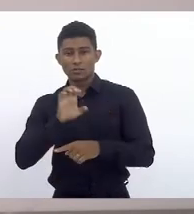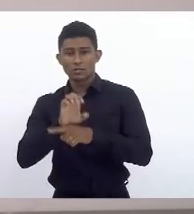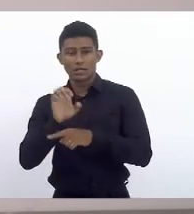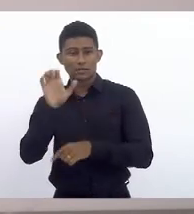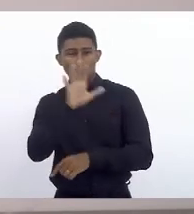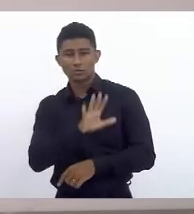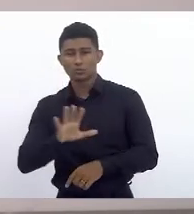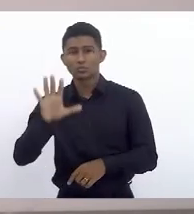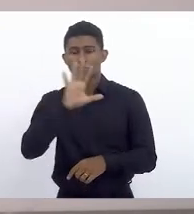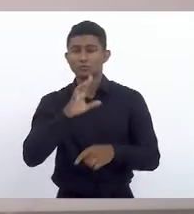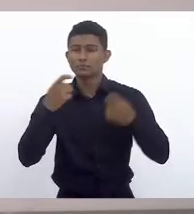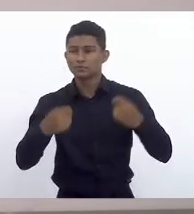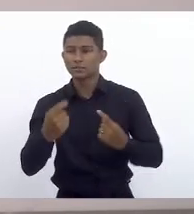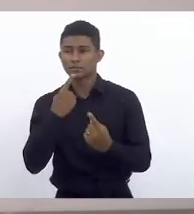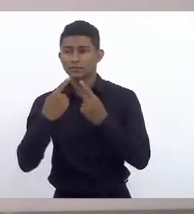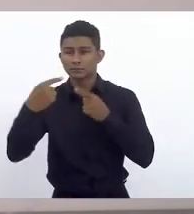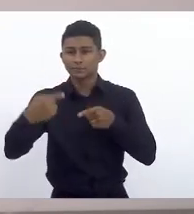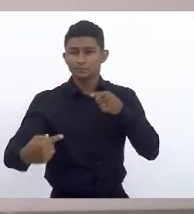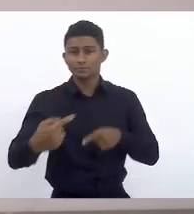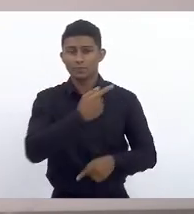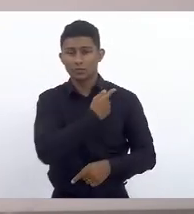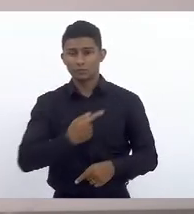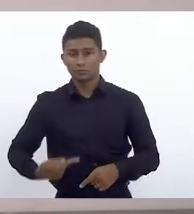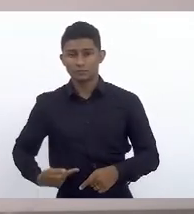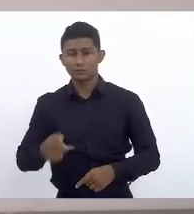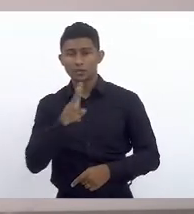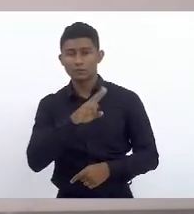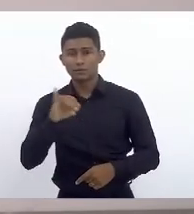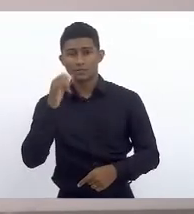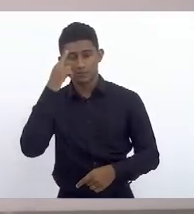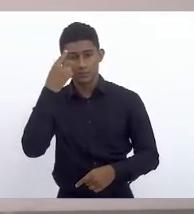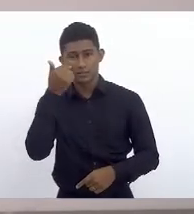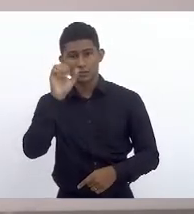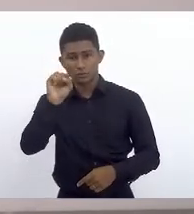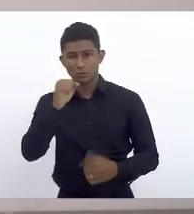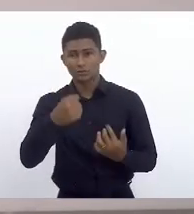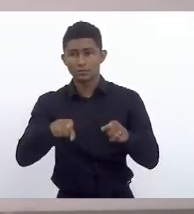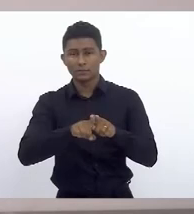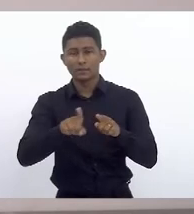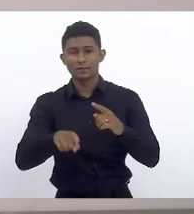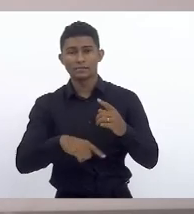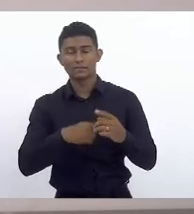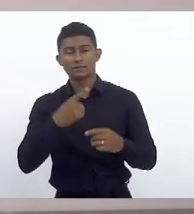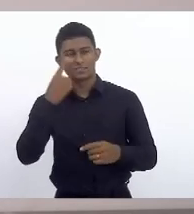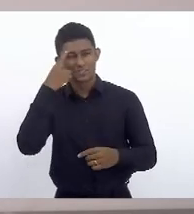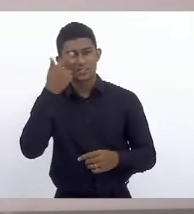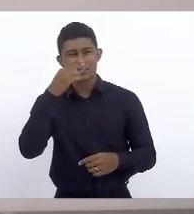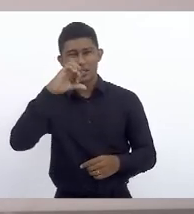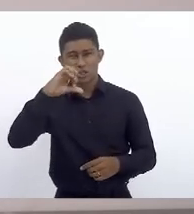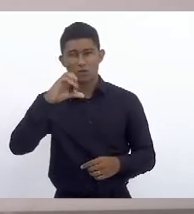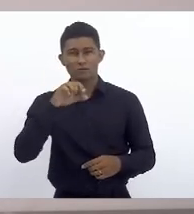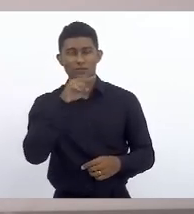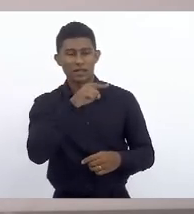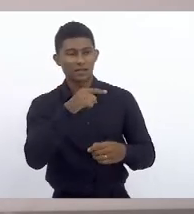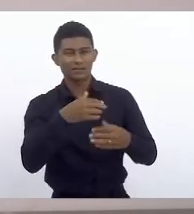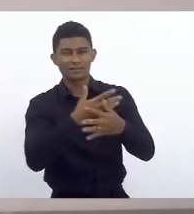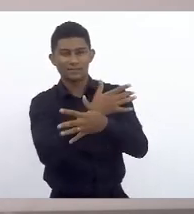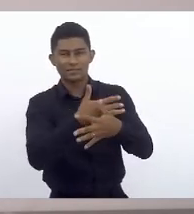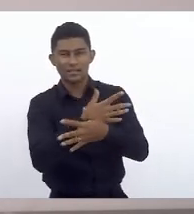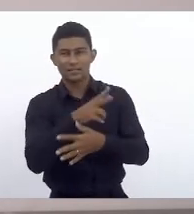da próxima reunião, 18 e 19, lá no município de Volta Redonda. E a gente quer fazer investimentos